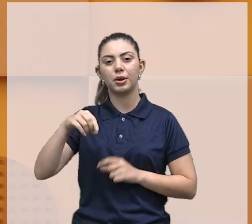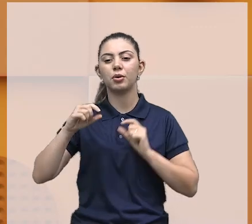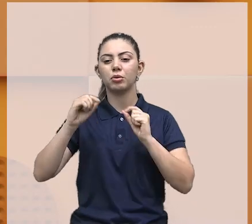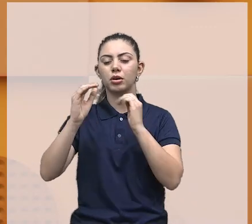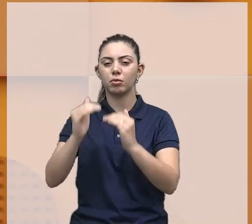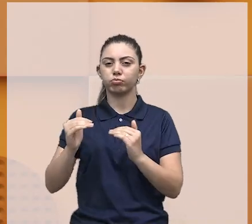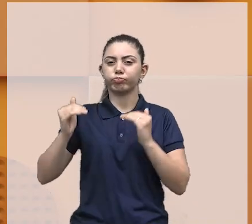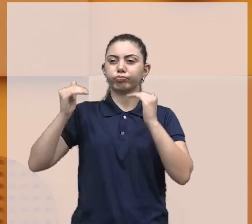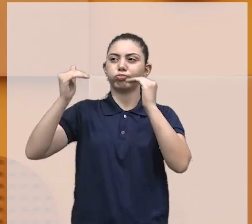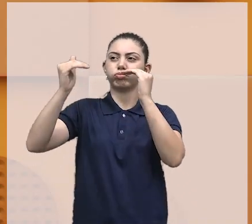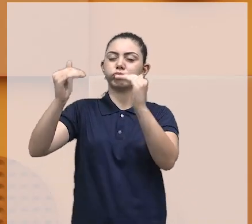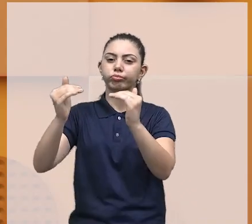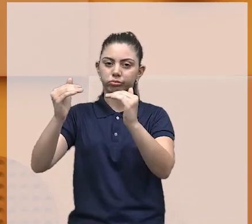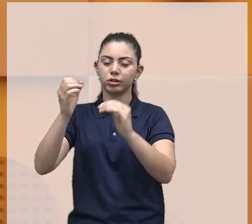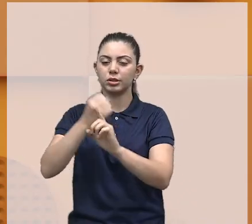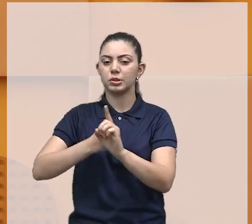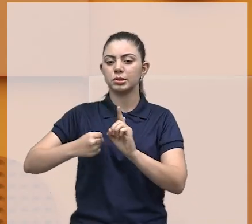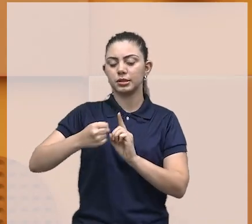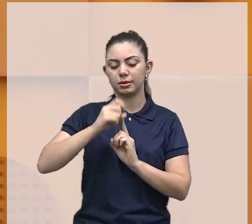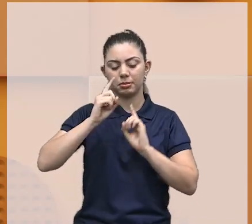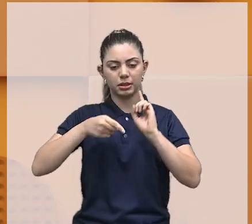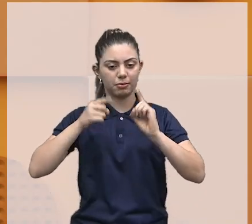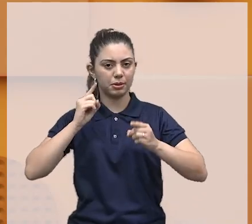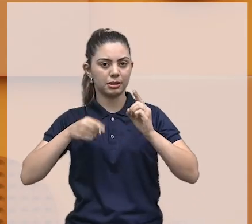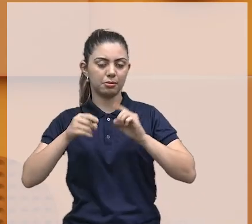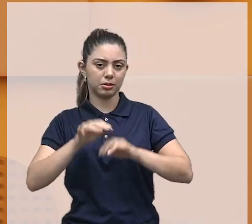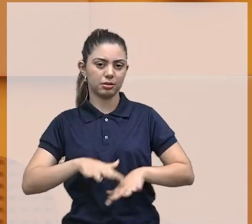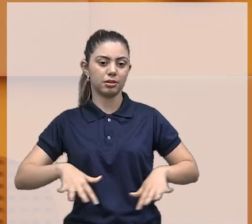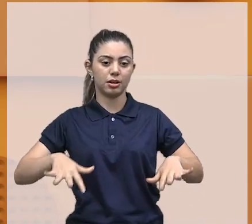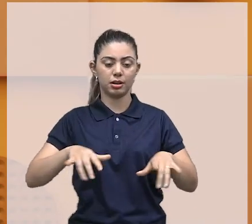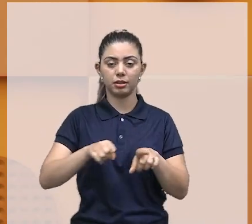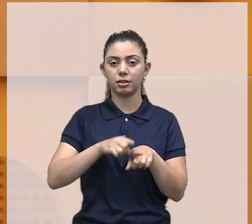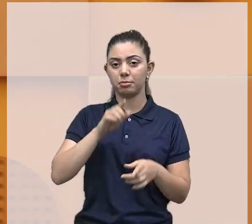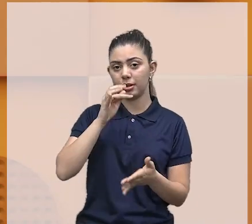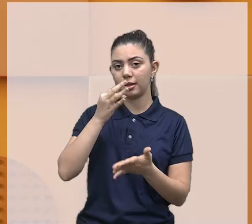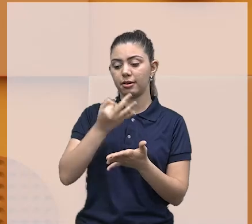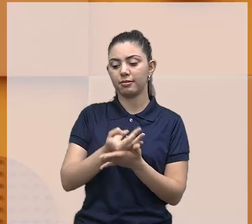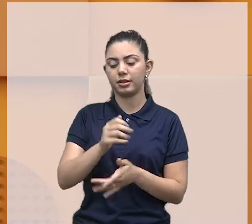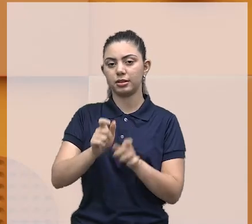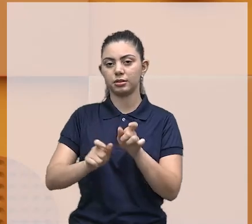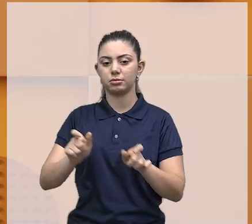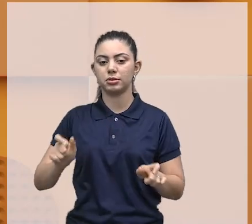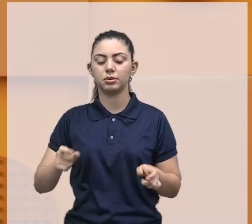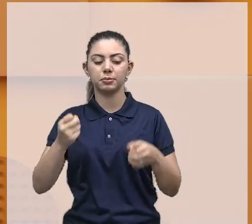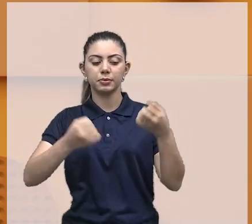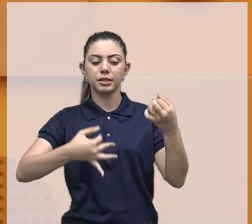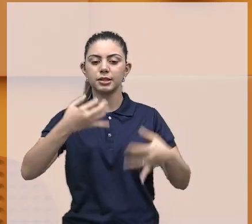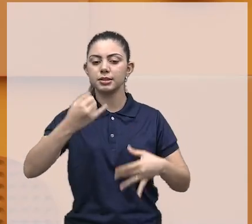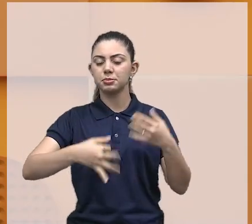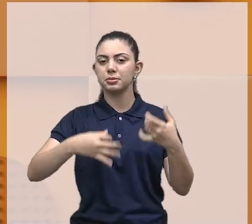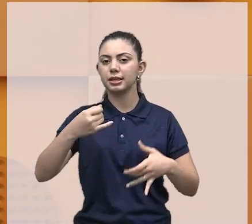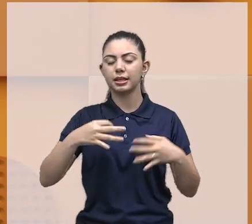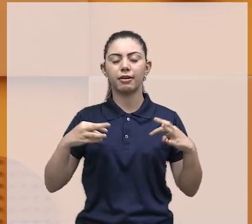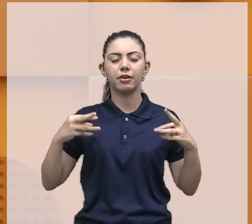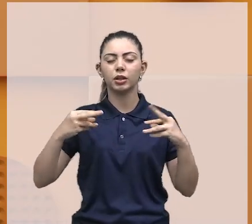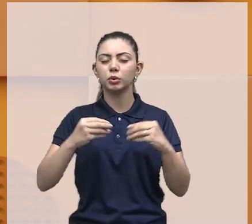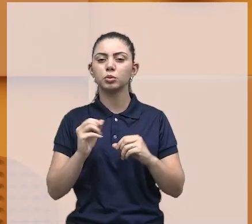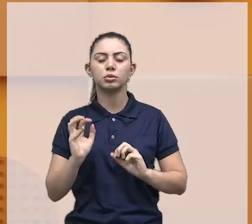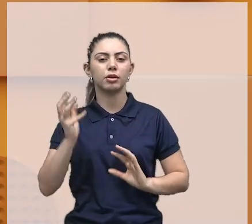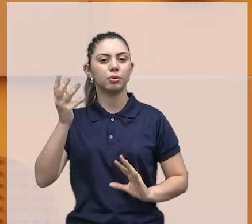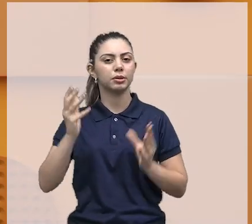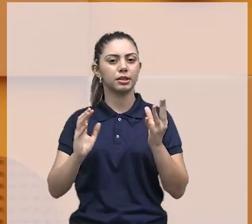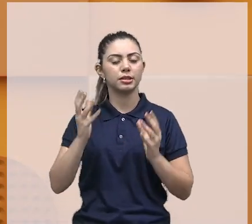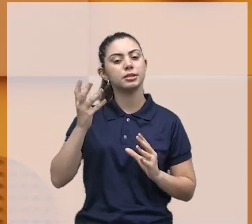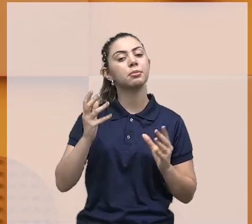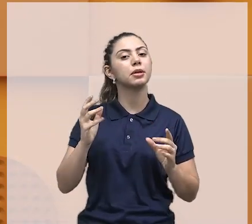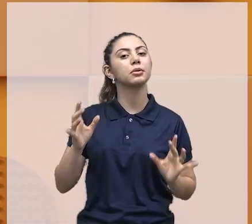mundo feudal. Coordenavam a vivência e a fé das pessoas, explicavam todos os acontecimentos, então,